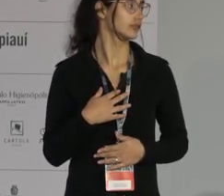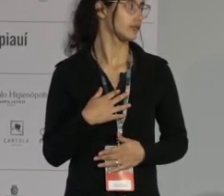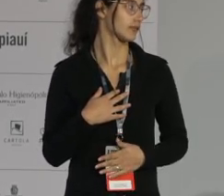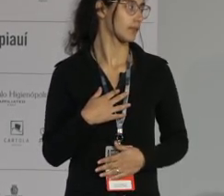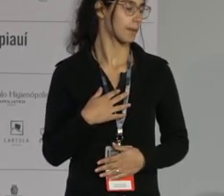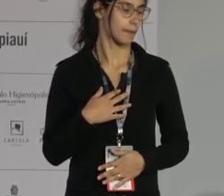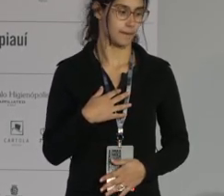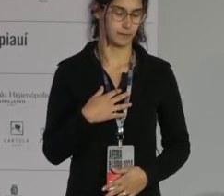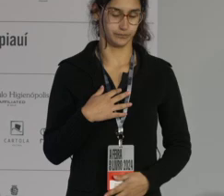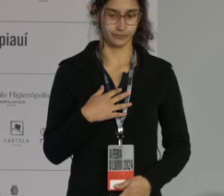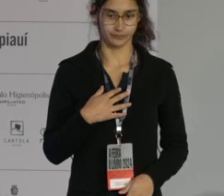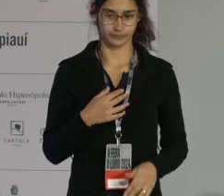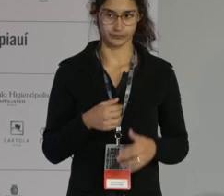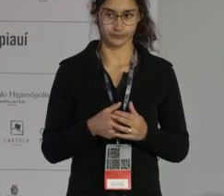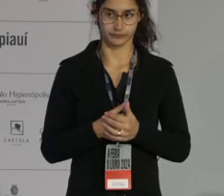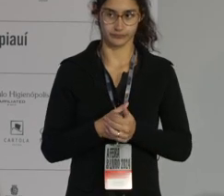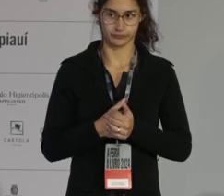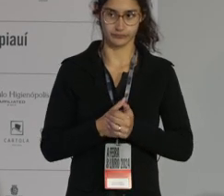contos,